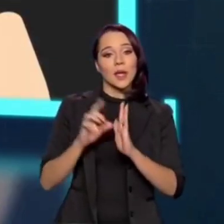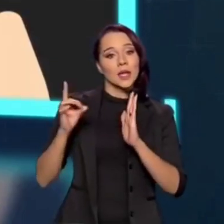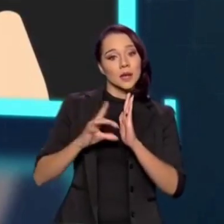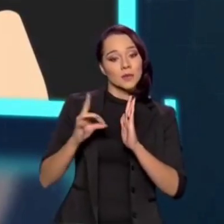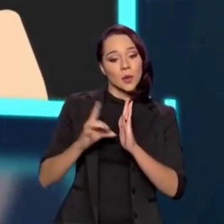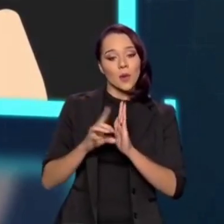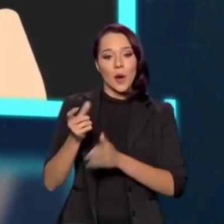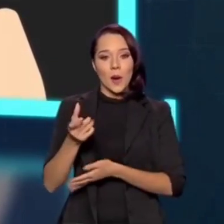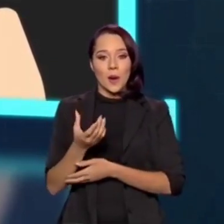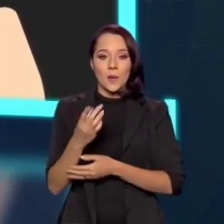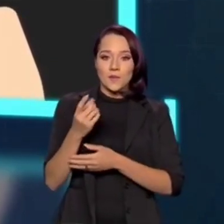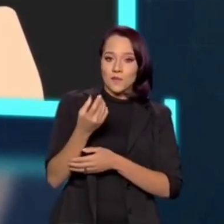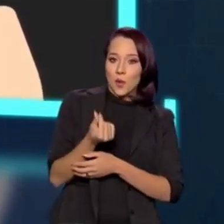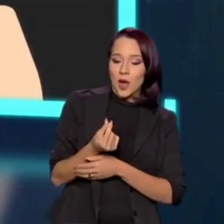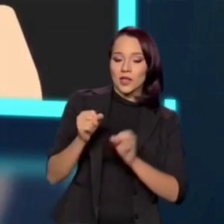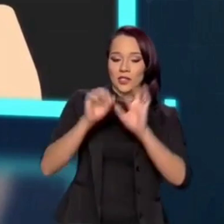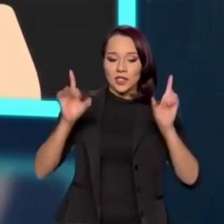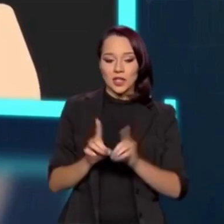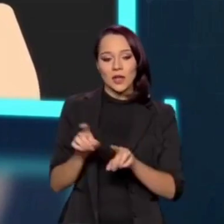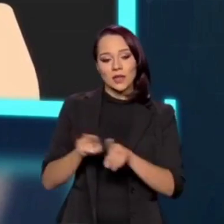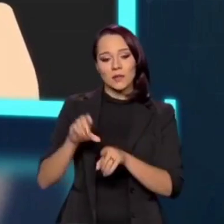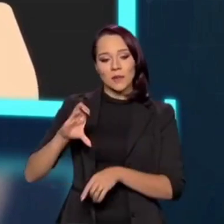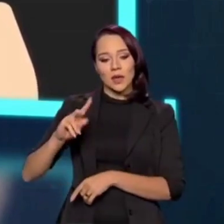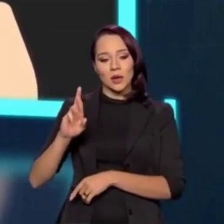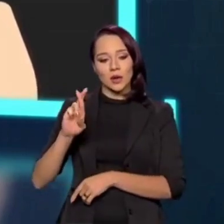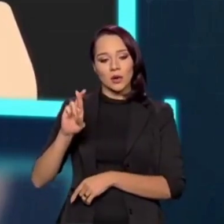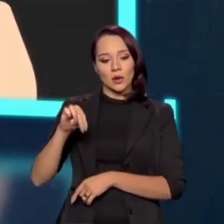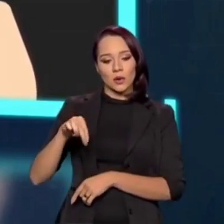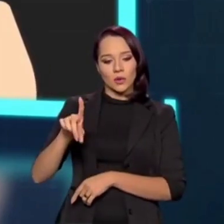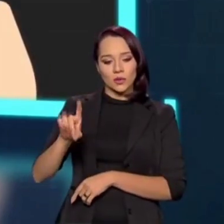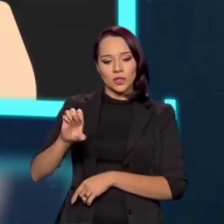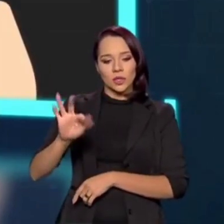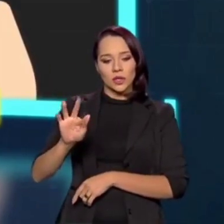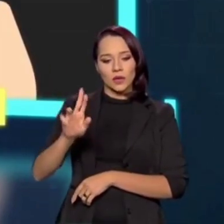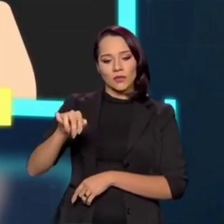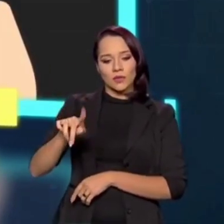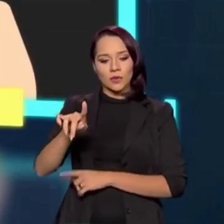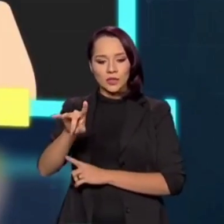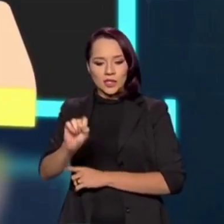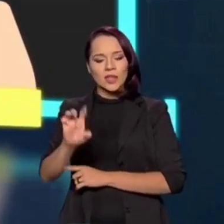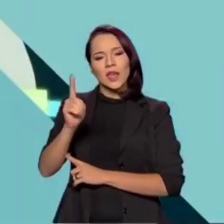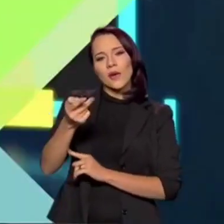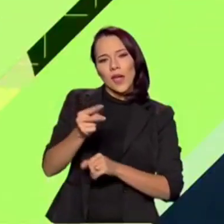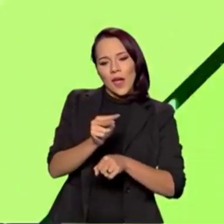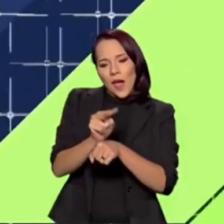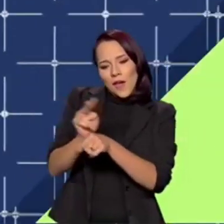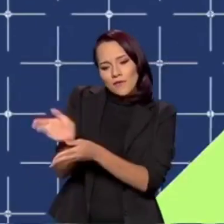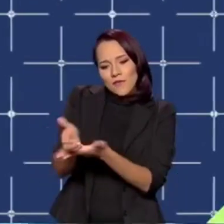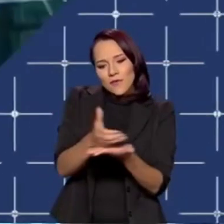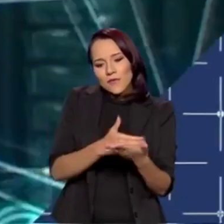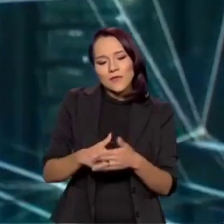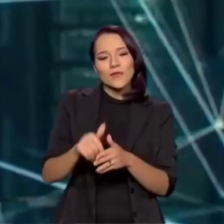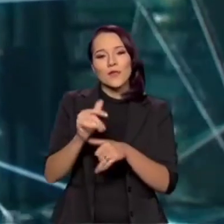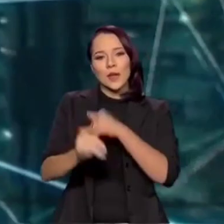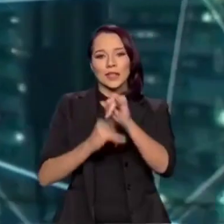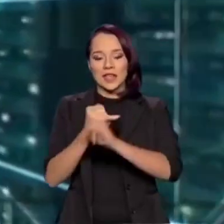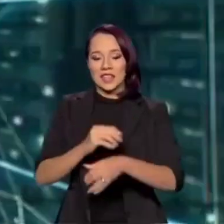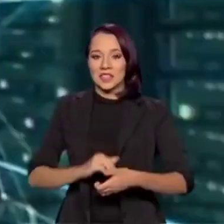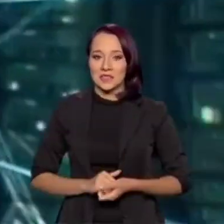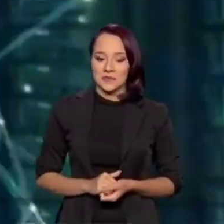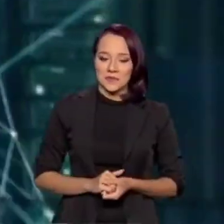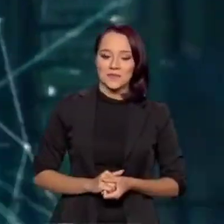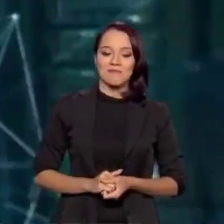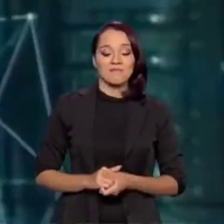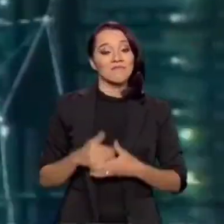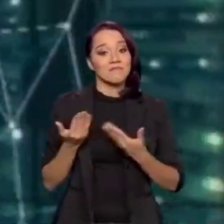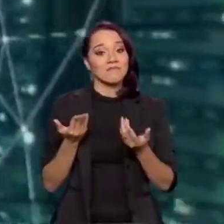os aplicativos de crowdfunding, por exemplo, conhecidos como vaquinhas virtuais. Pois é, e olha só,